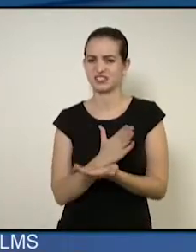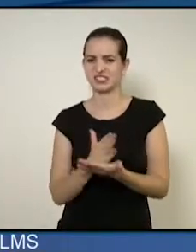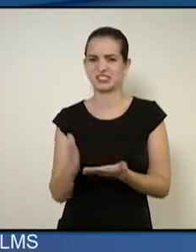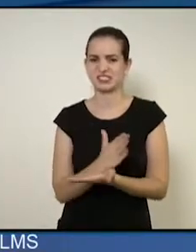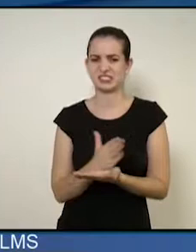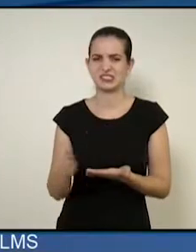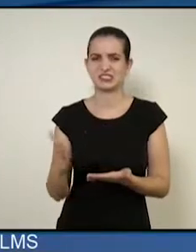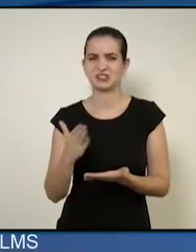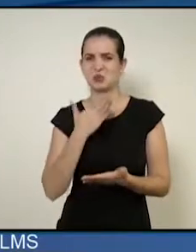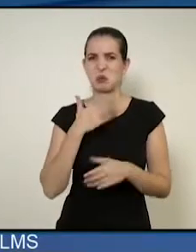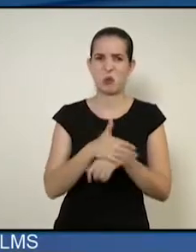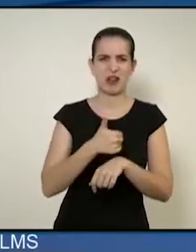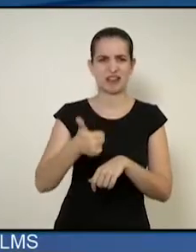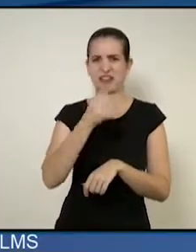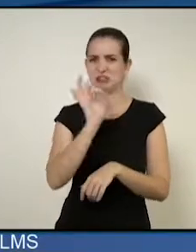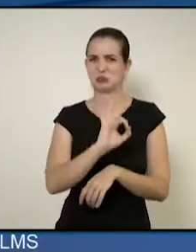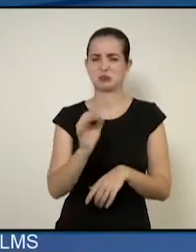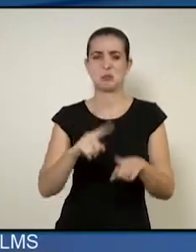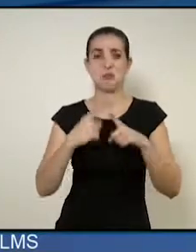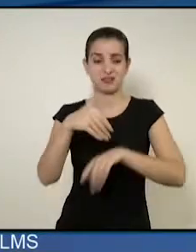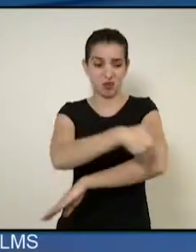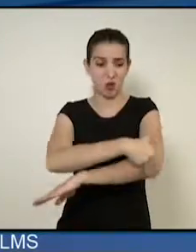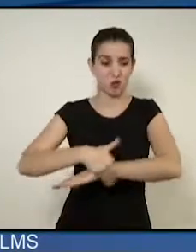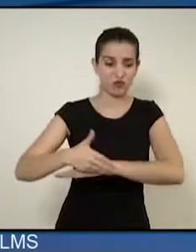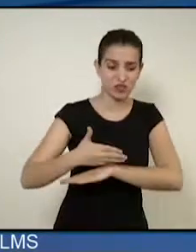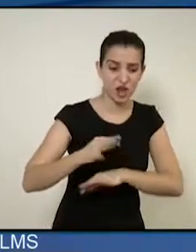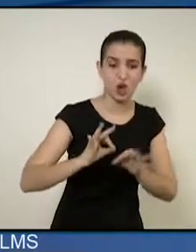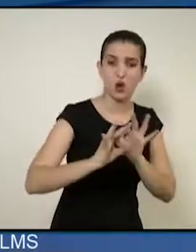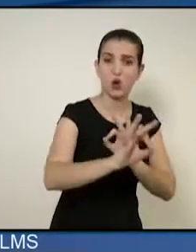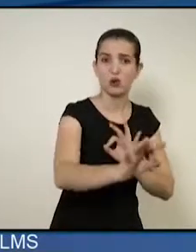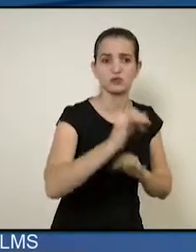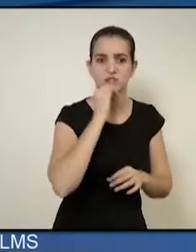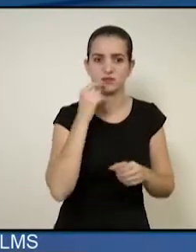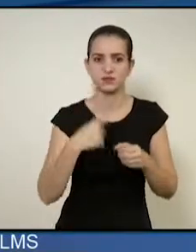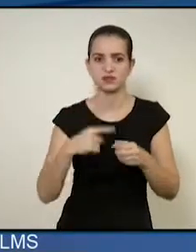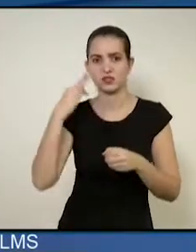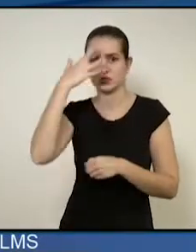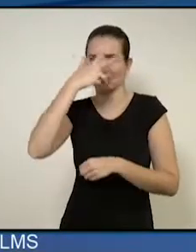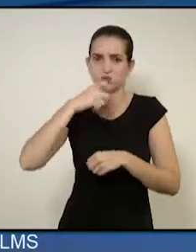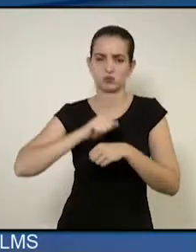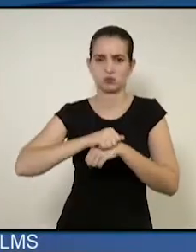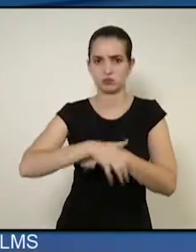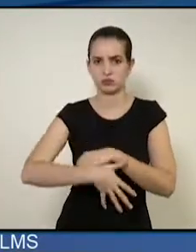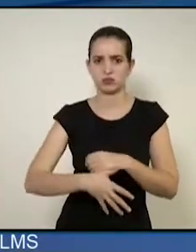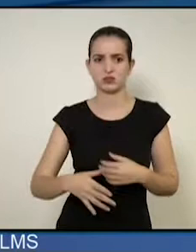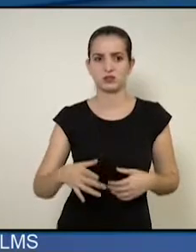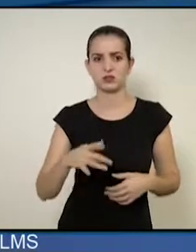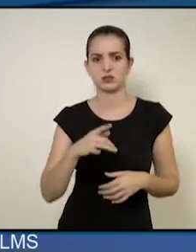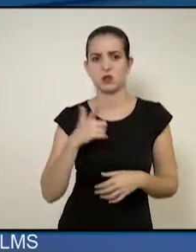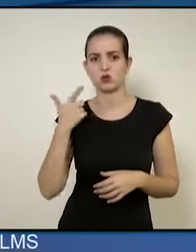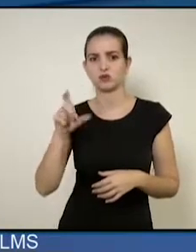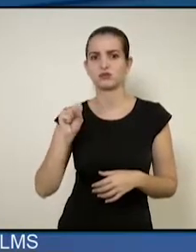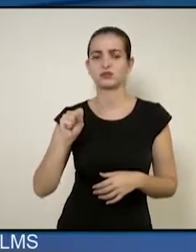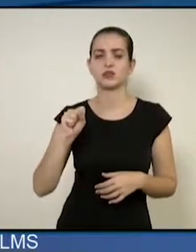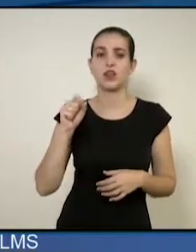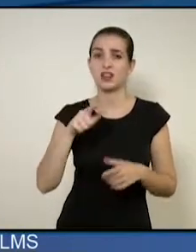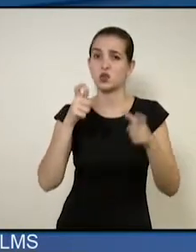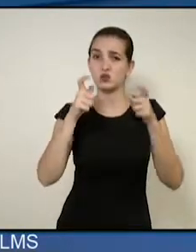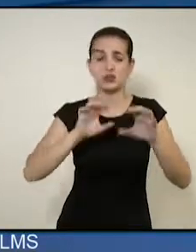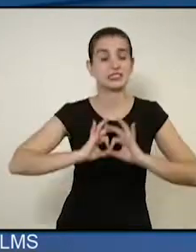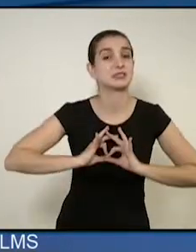rodovias você tem imensa dificuldade de comunicação. A cidade de Bonito, por exemplo, santuário